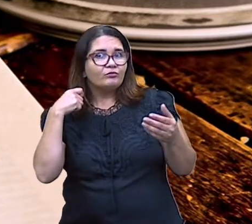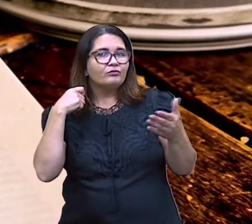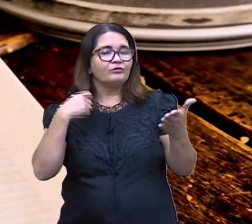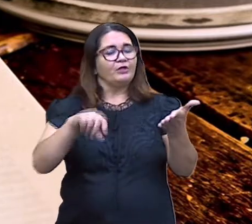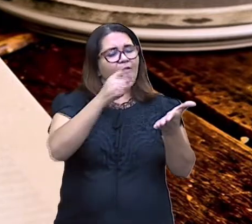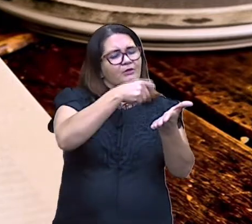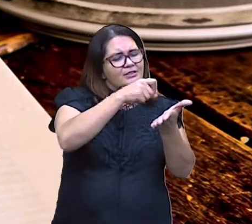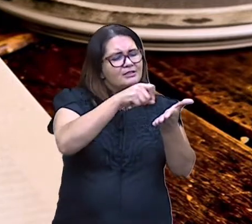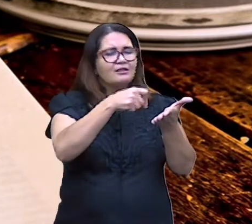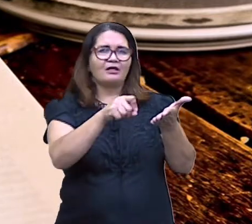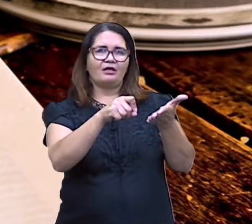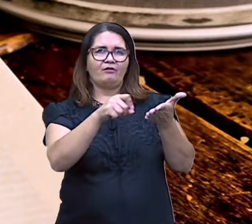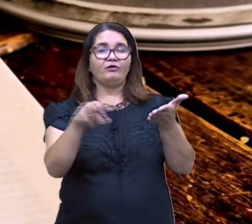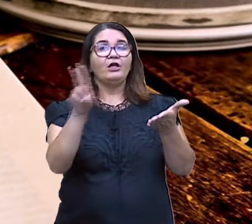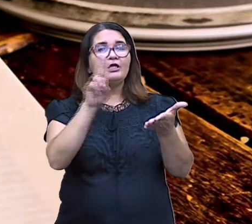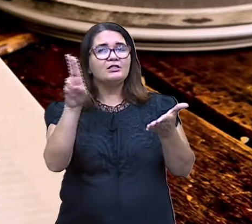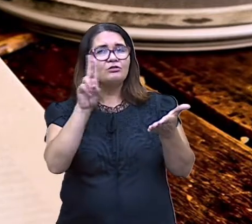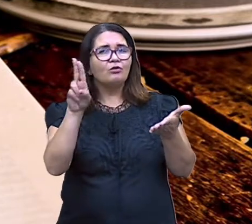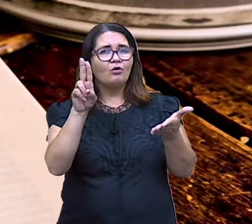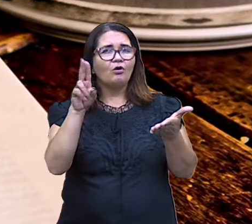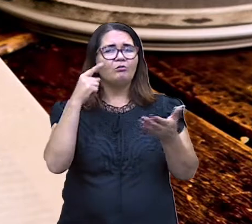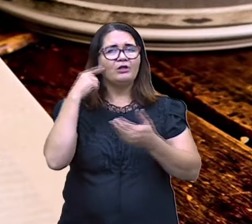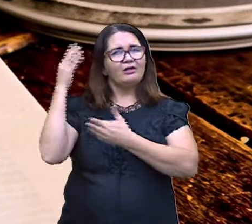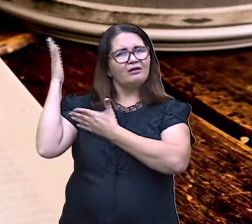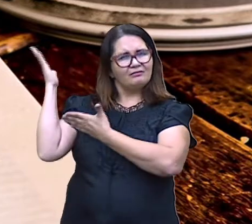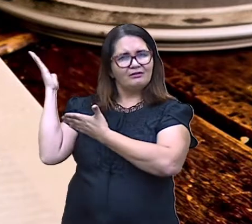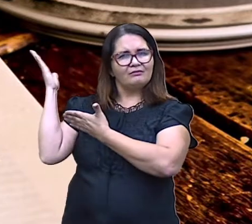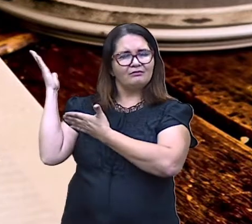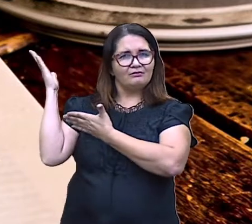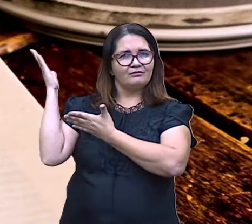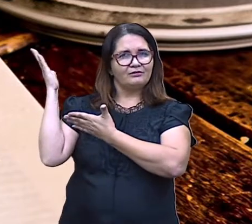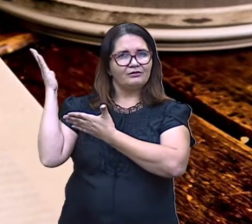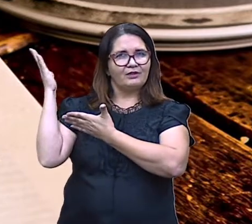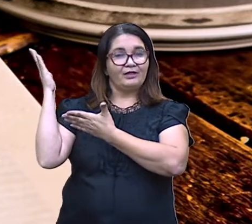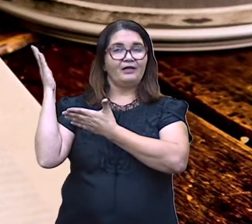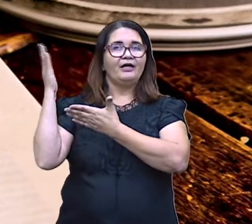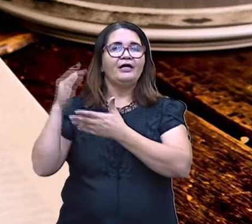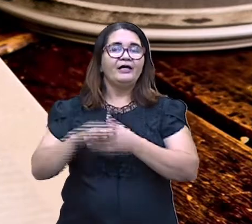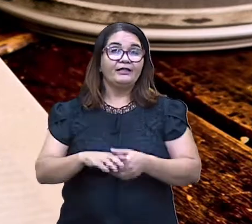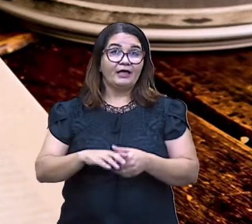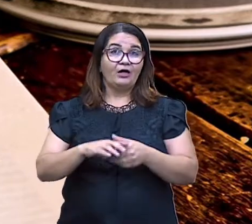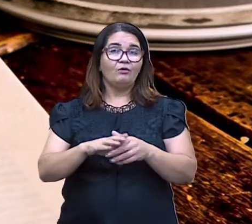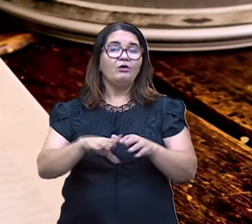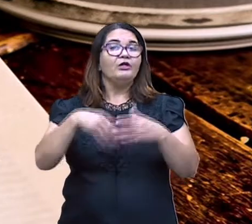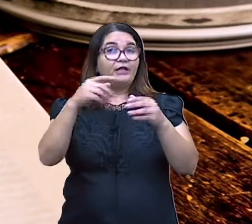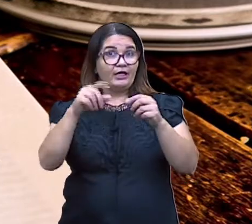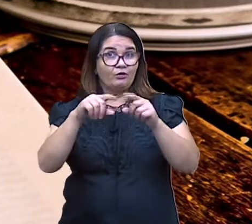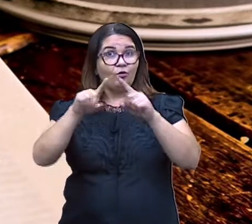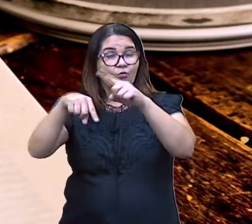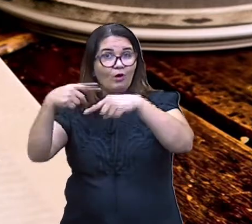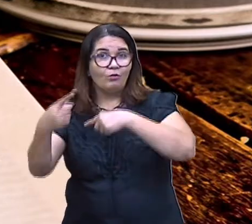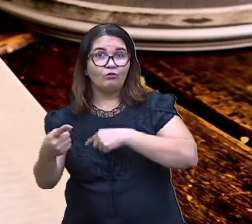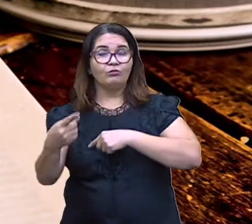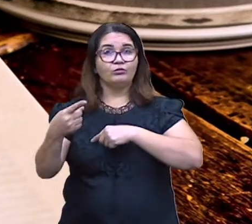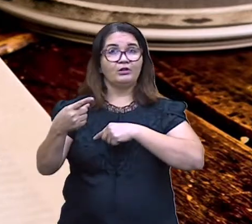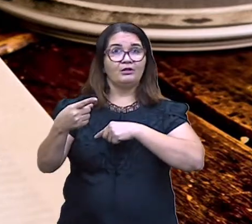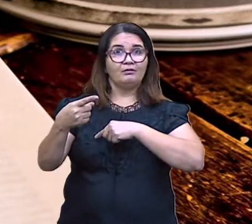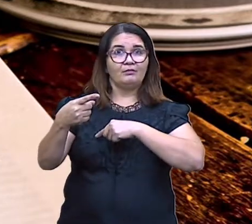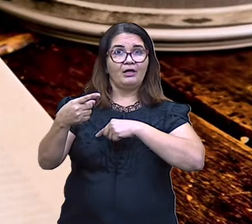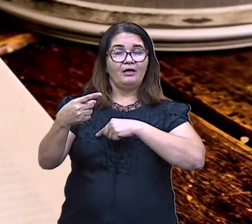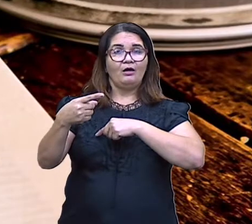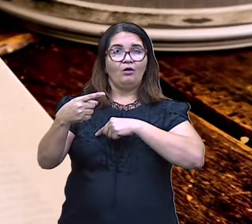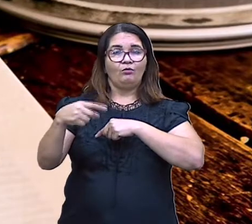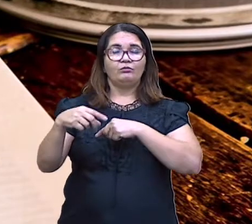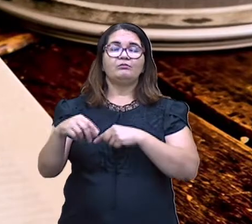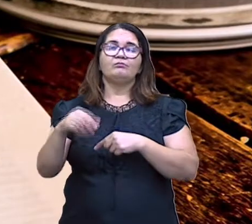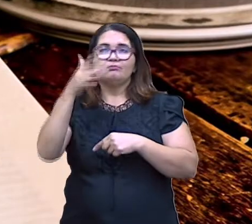argumentista. E se ele for um profissional diferente aí do roteirista, que é quem escreve o roteiro, né? Deve haver crédito